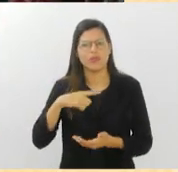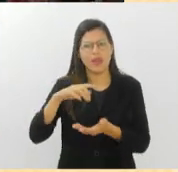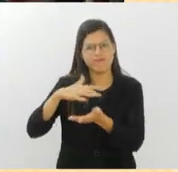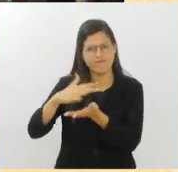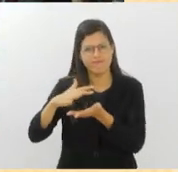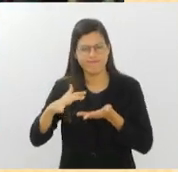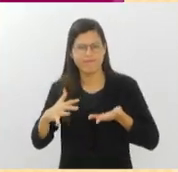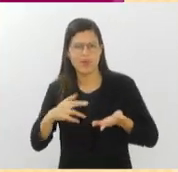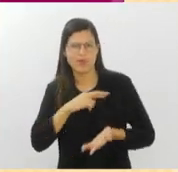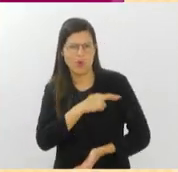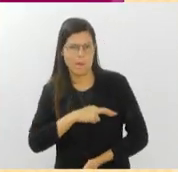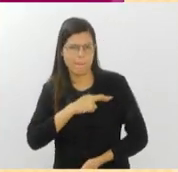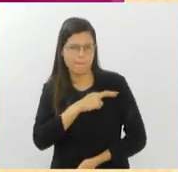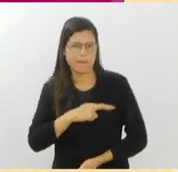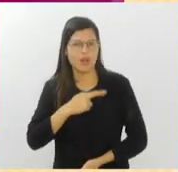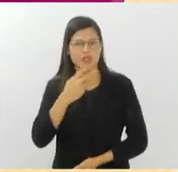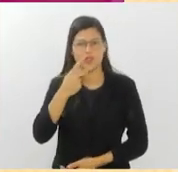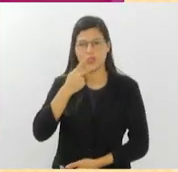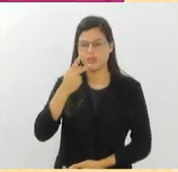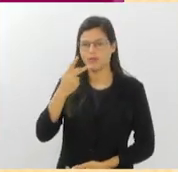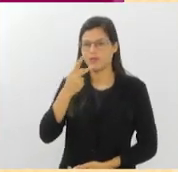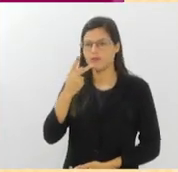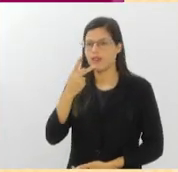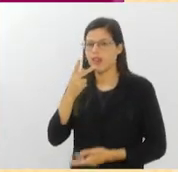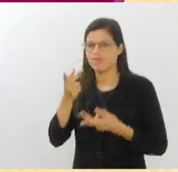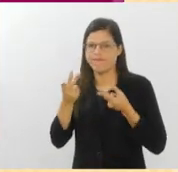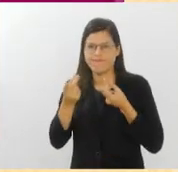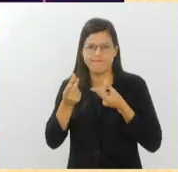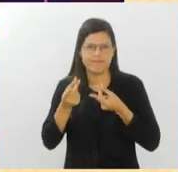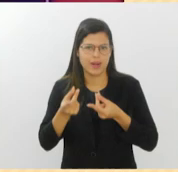falar que era pra sempre,